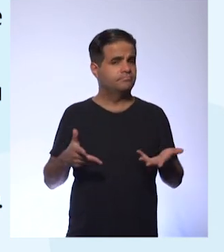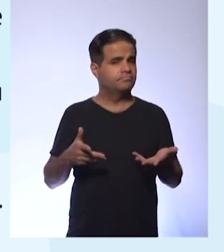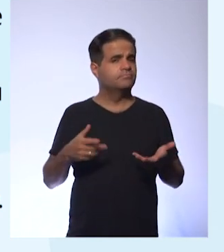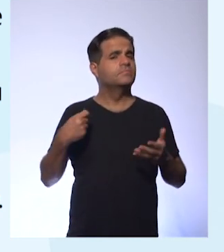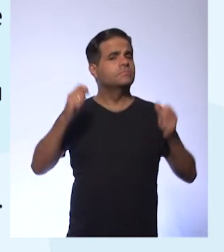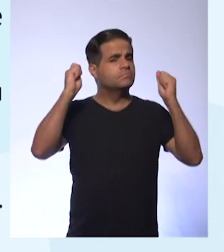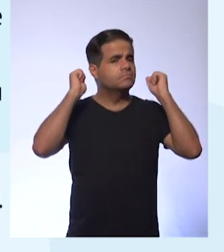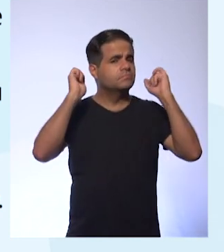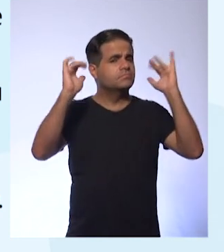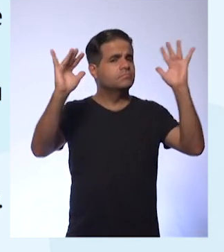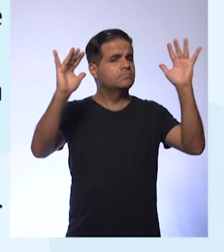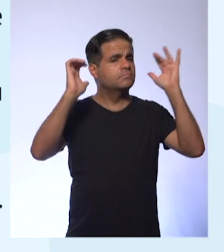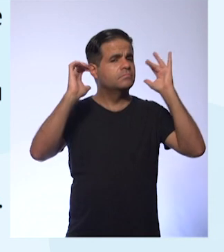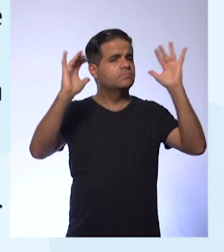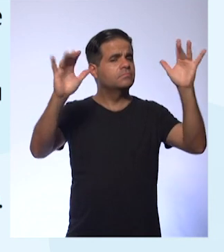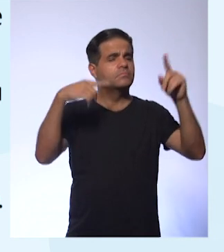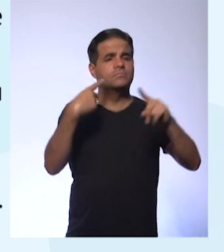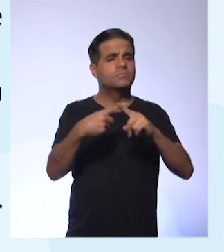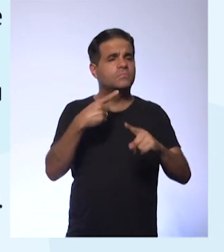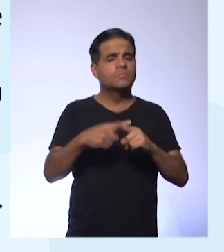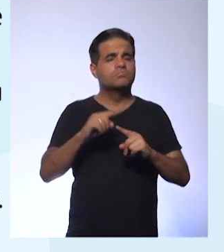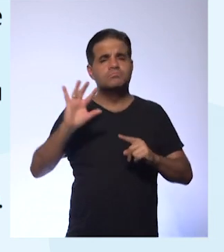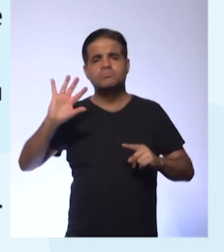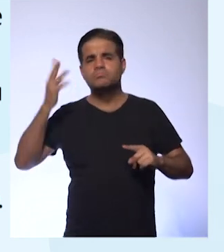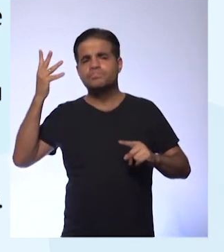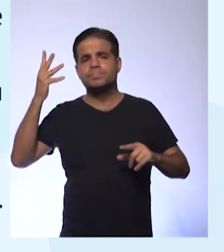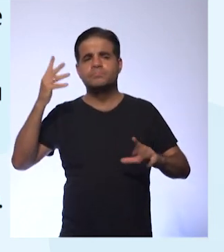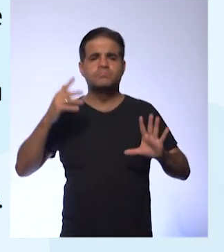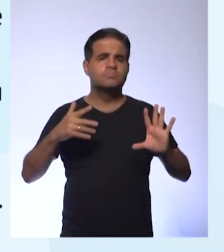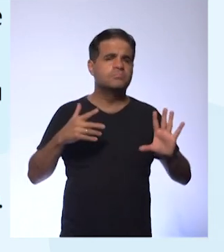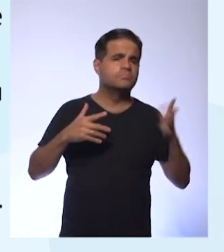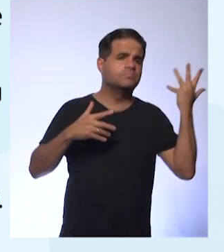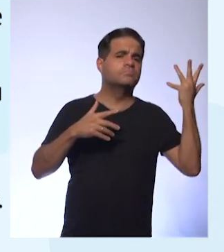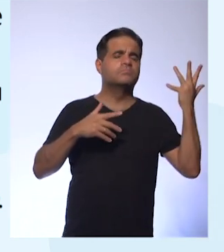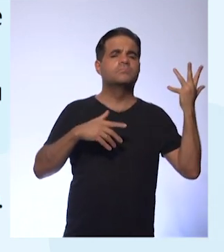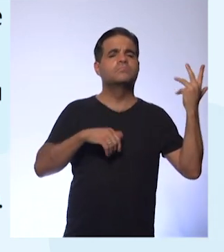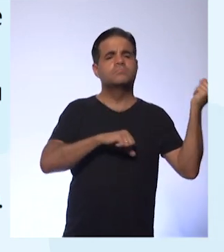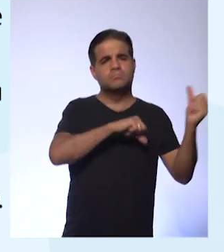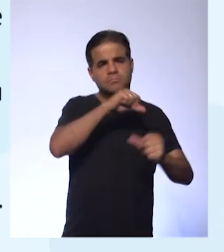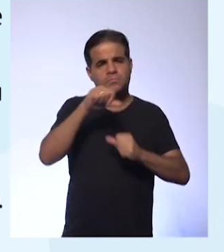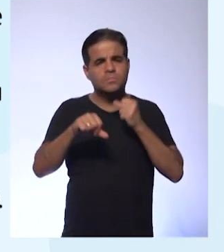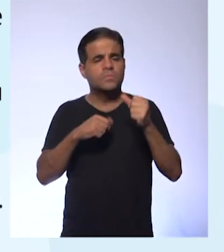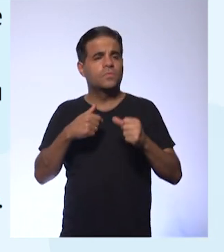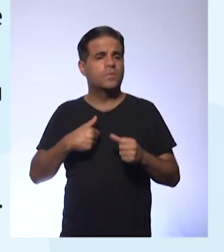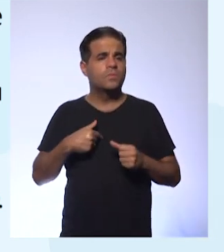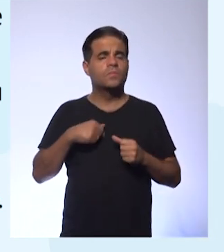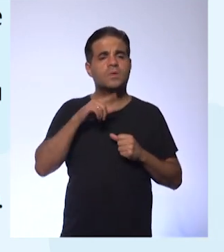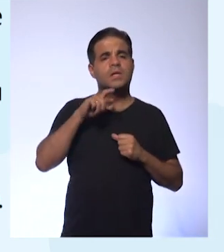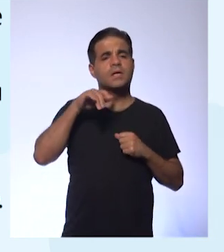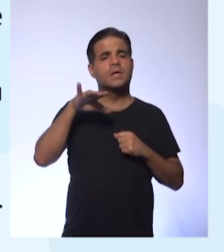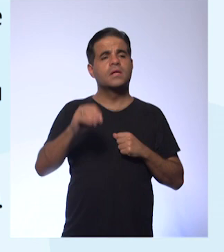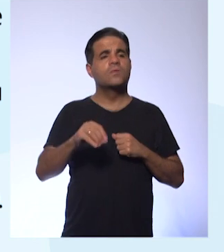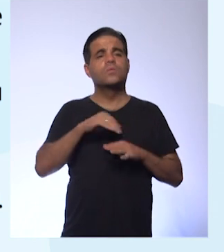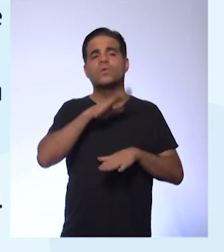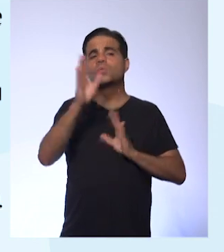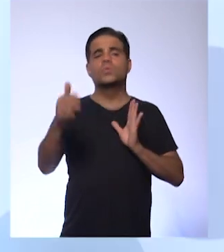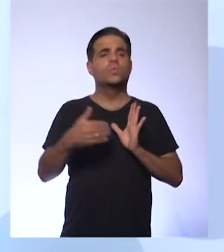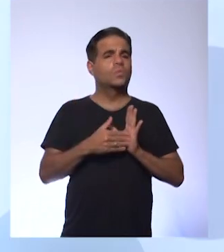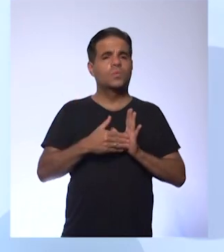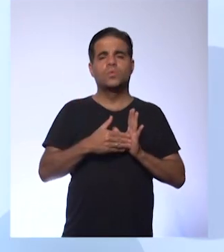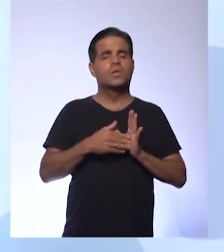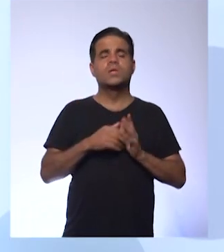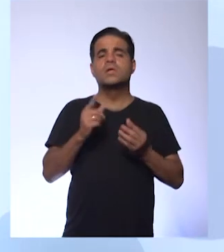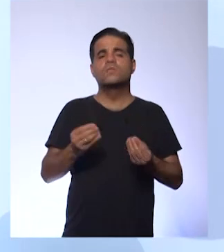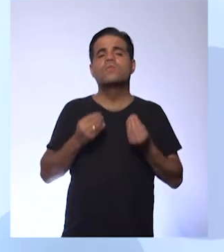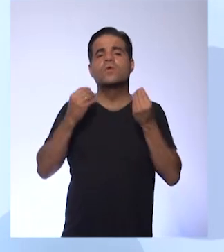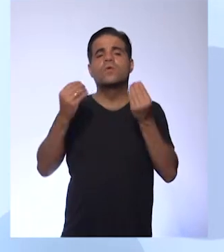para refletir, gente. Por que as circunstâncias transformam o eu lírico em tudo